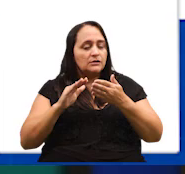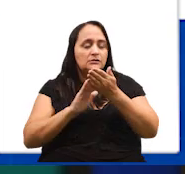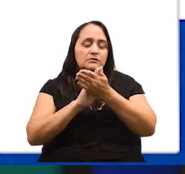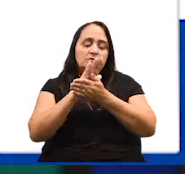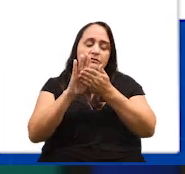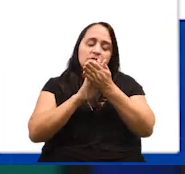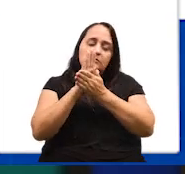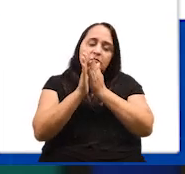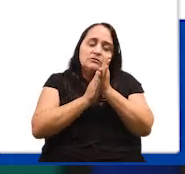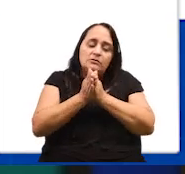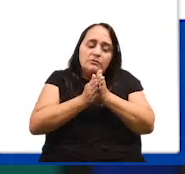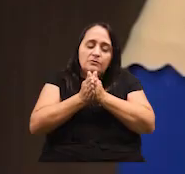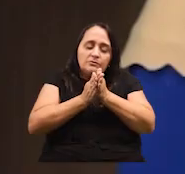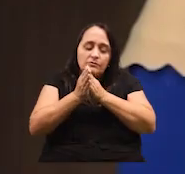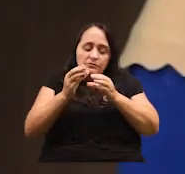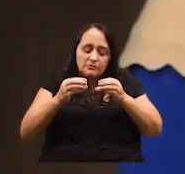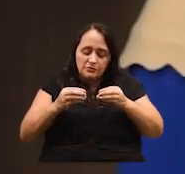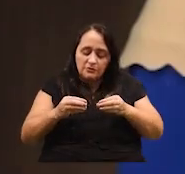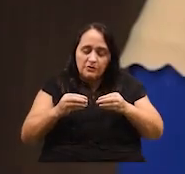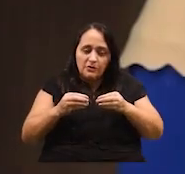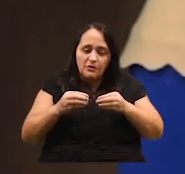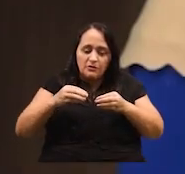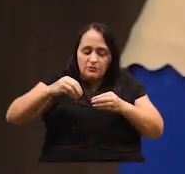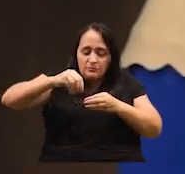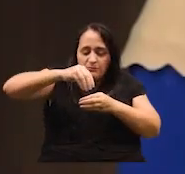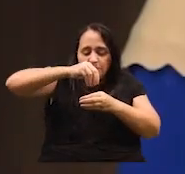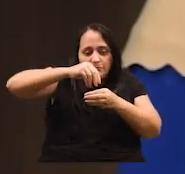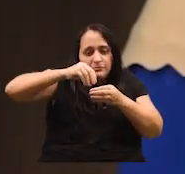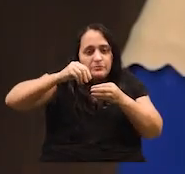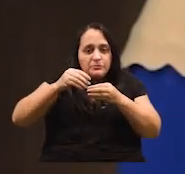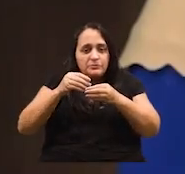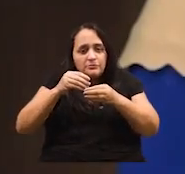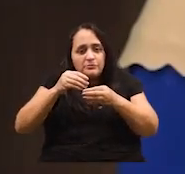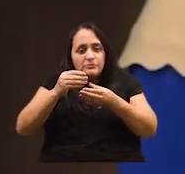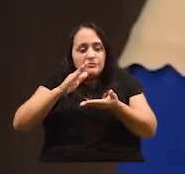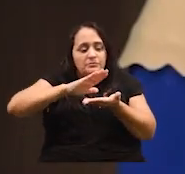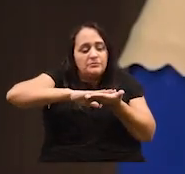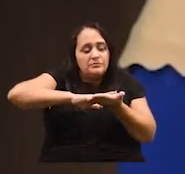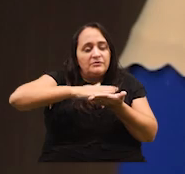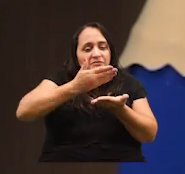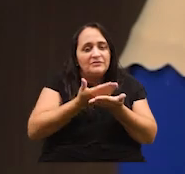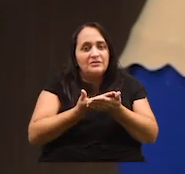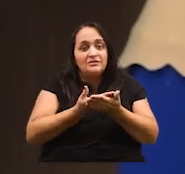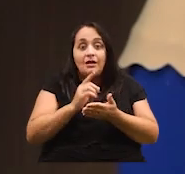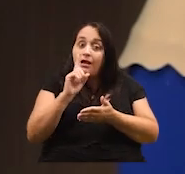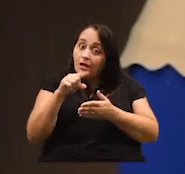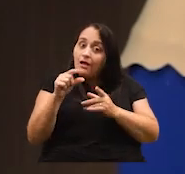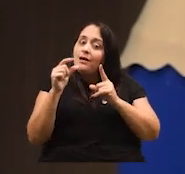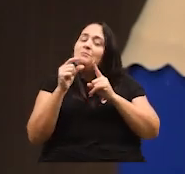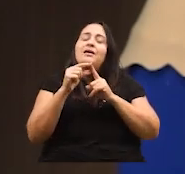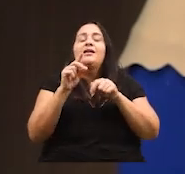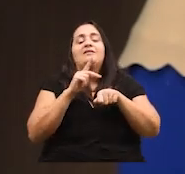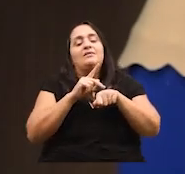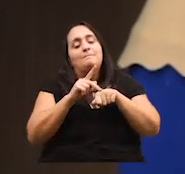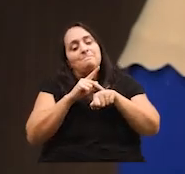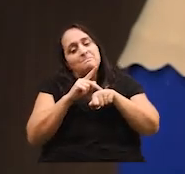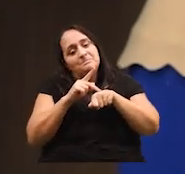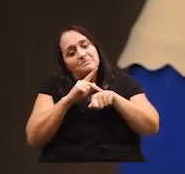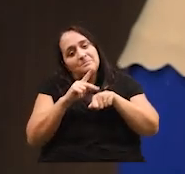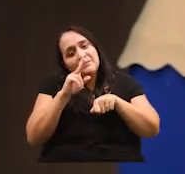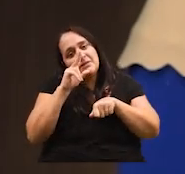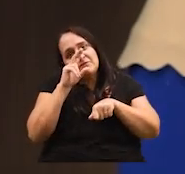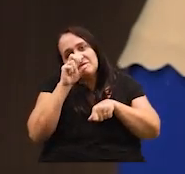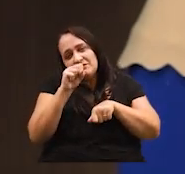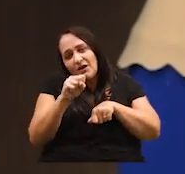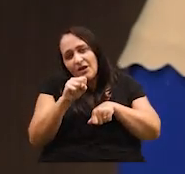frite, sirva-os. Essas palavras que eu coloquei em destaque são justamente os verbos. Você